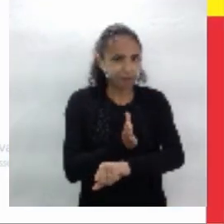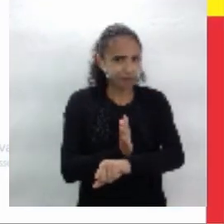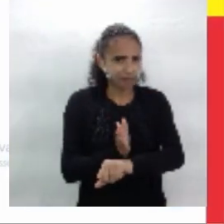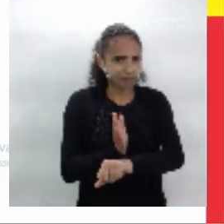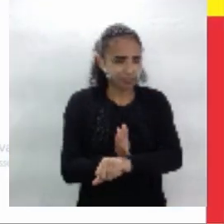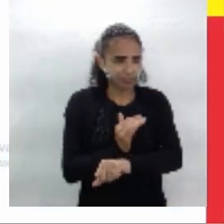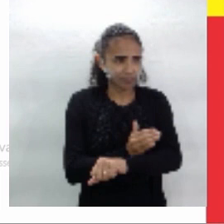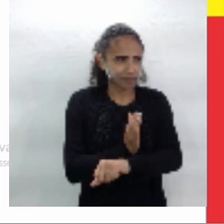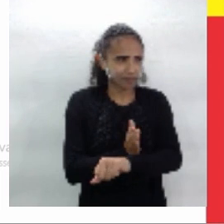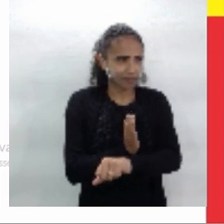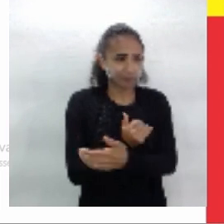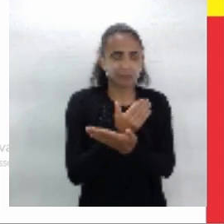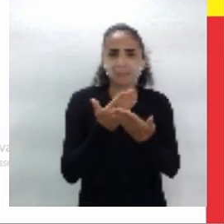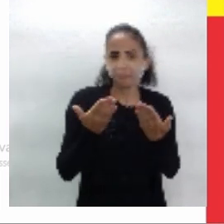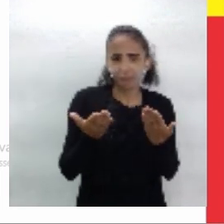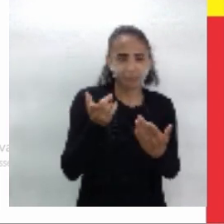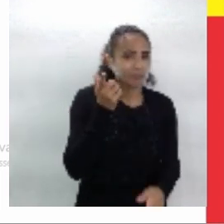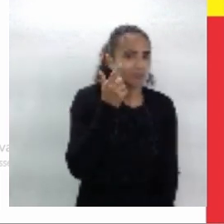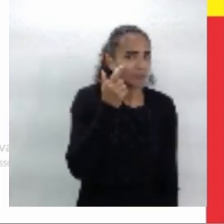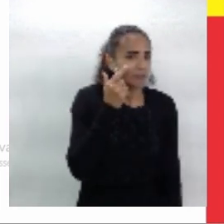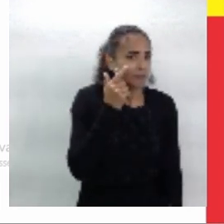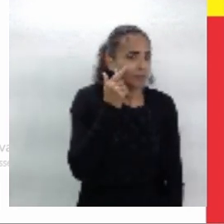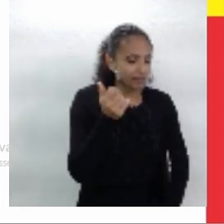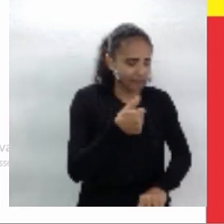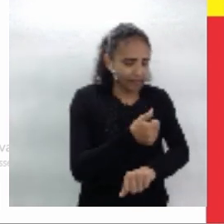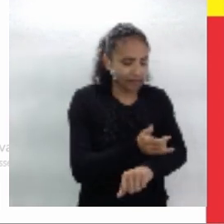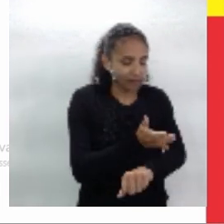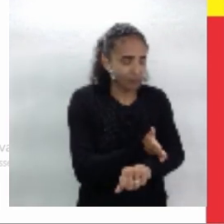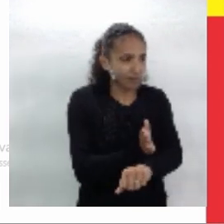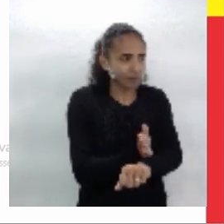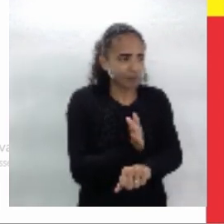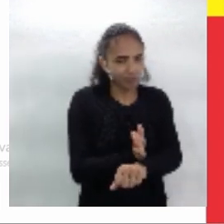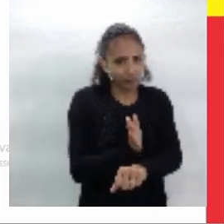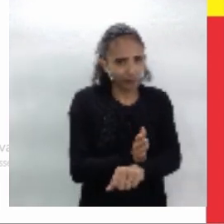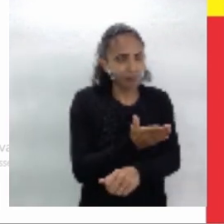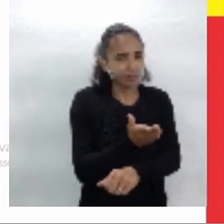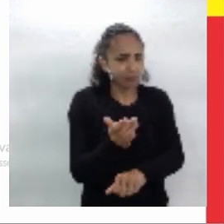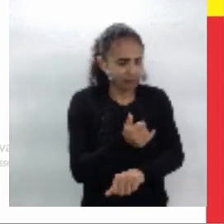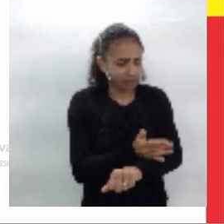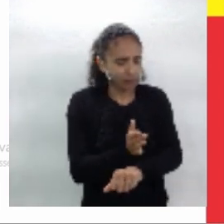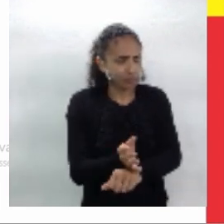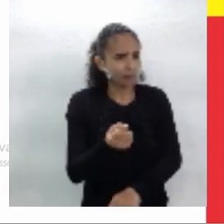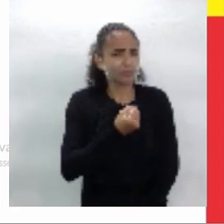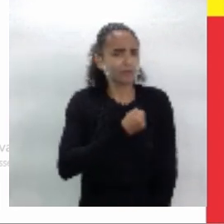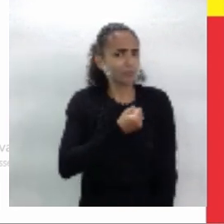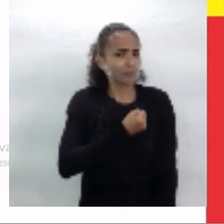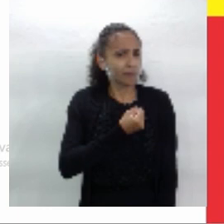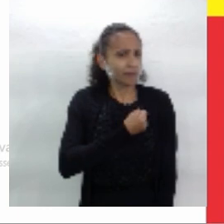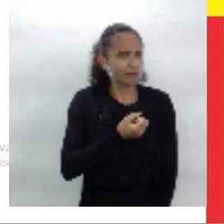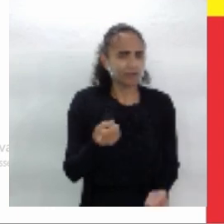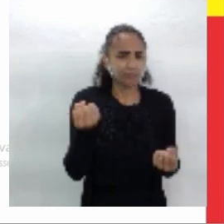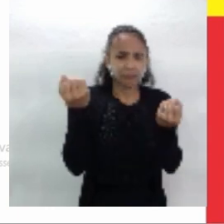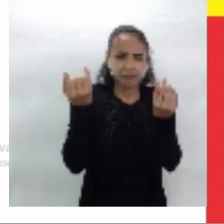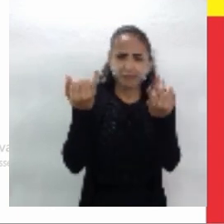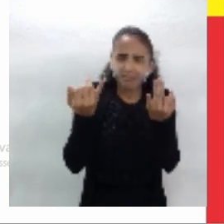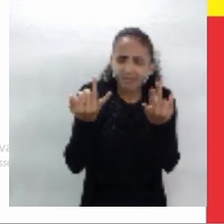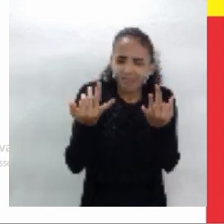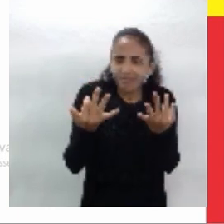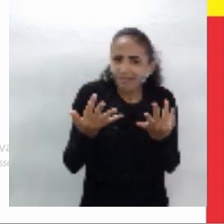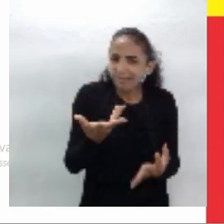tela. Então, ó, veja que esse relógio, no seu lado direito, está passando os números. Então, é isso